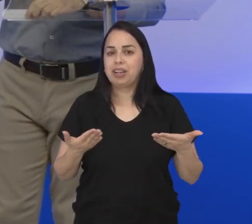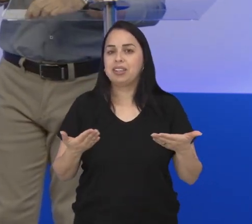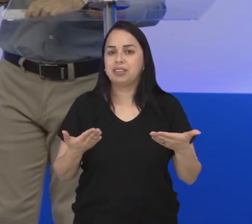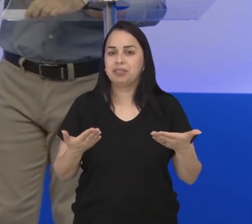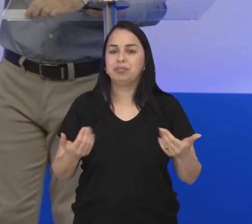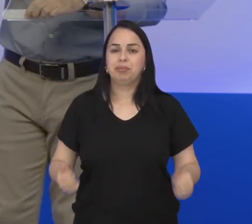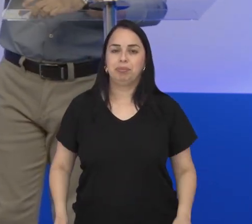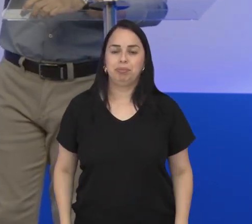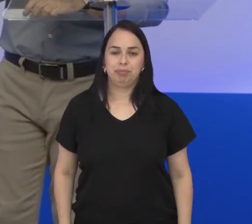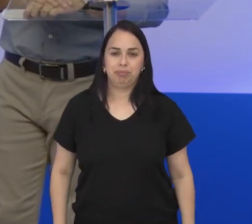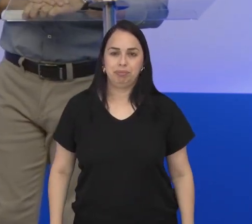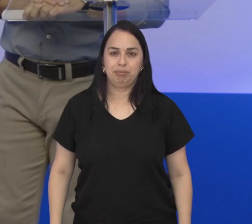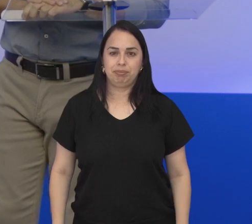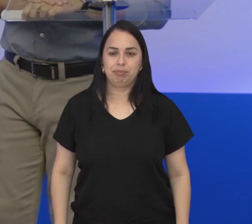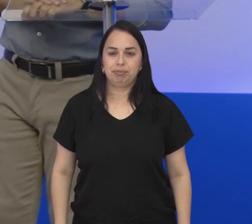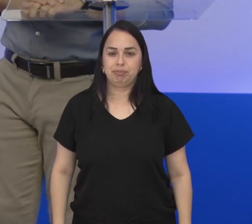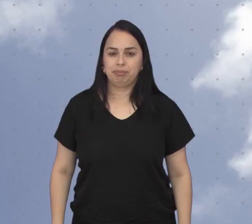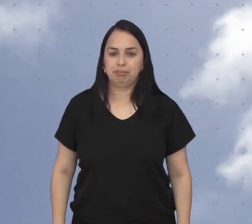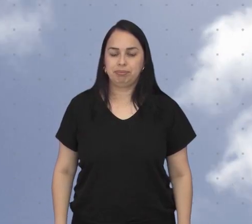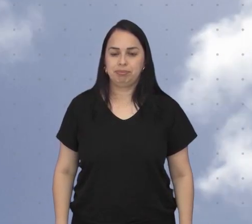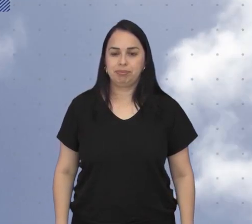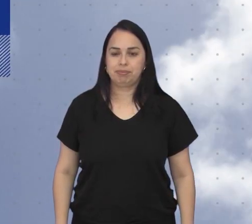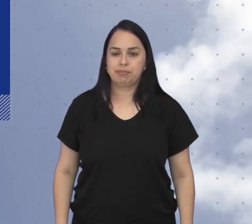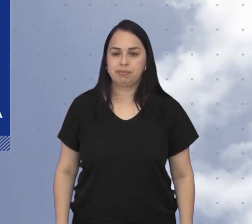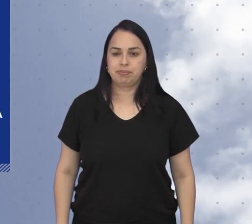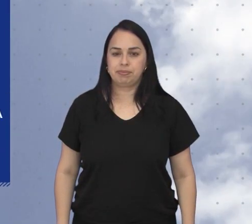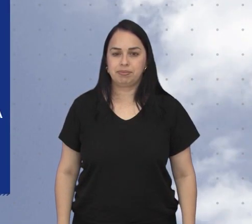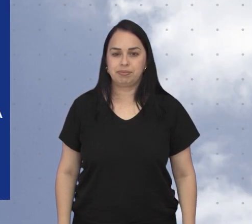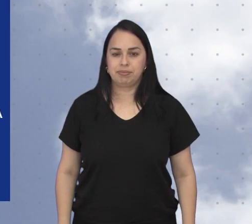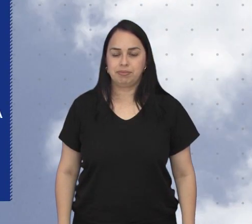esta segunda e também amanhã, terça-feira.